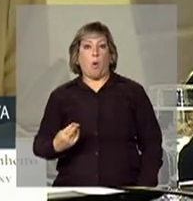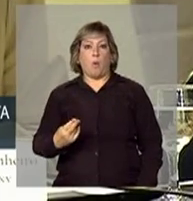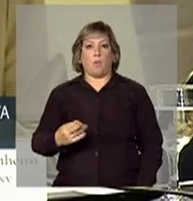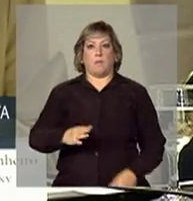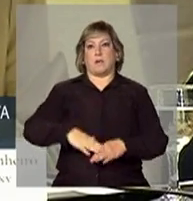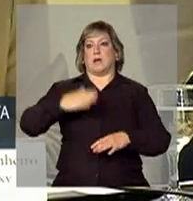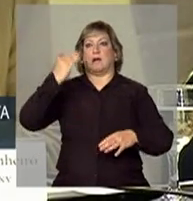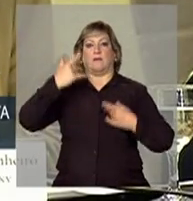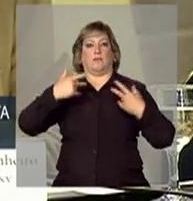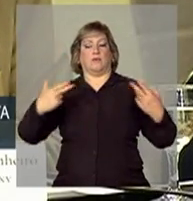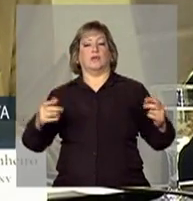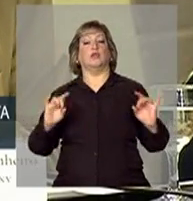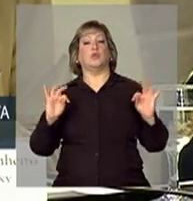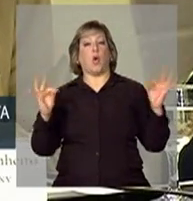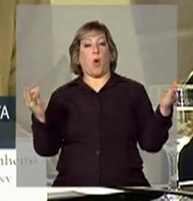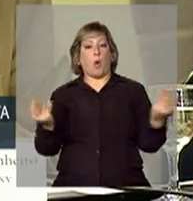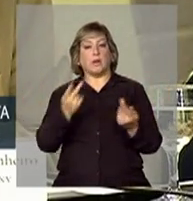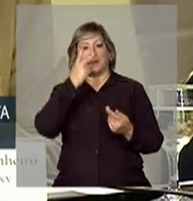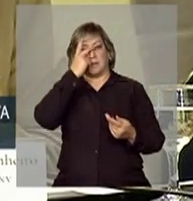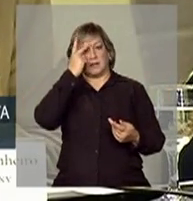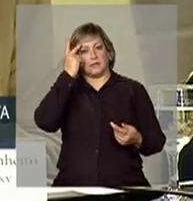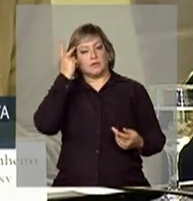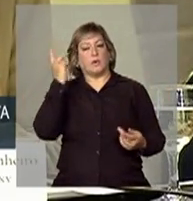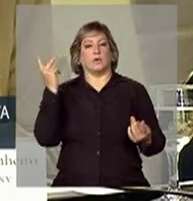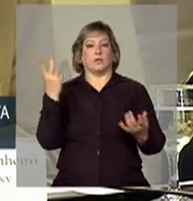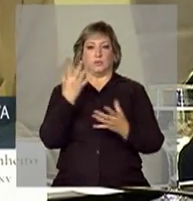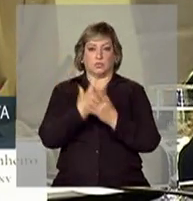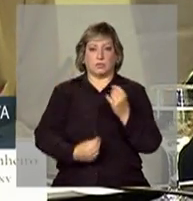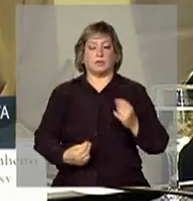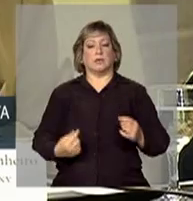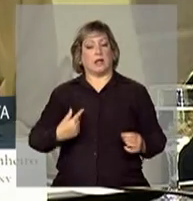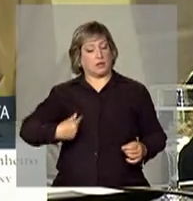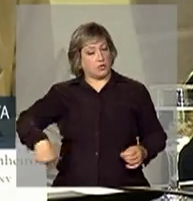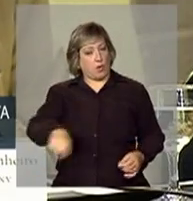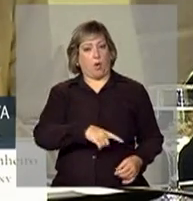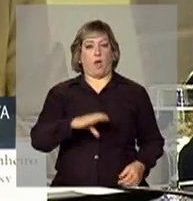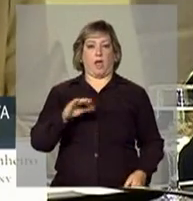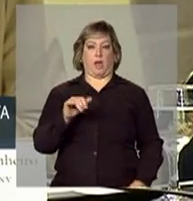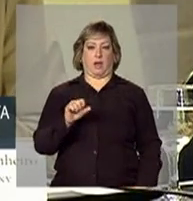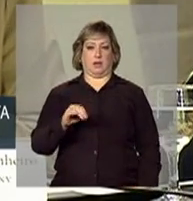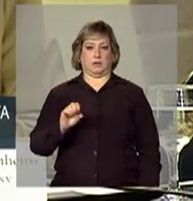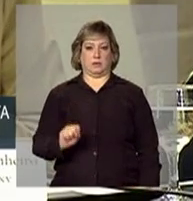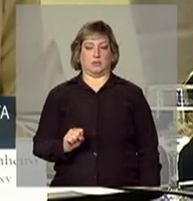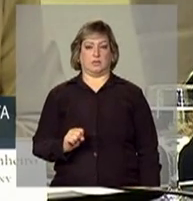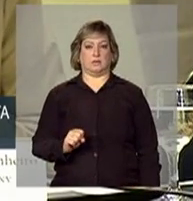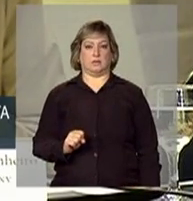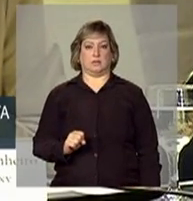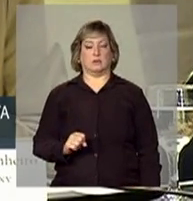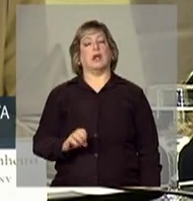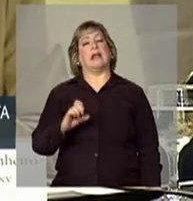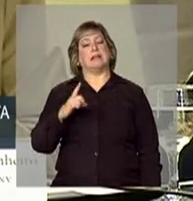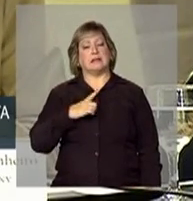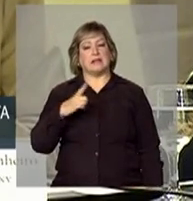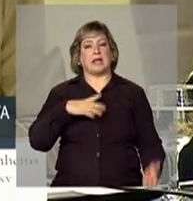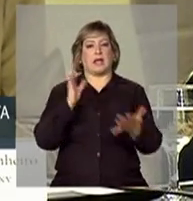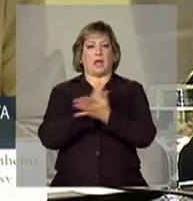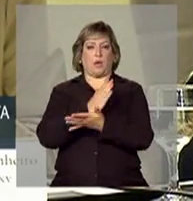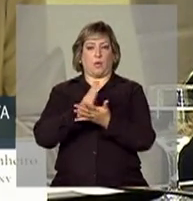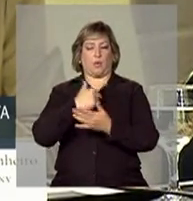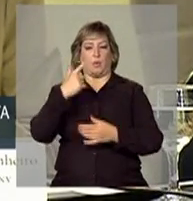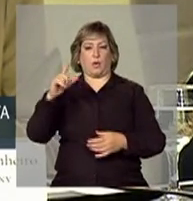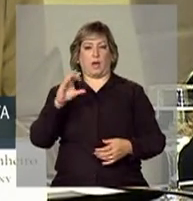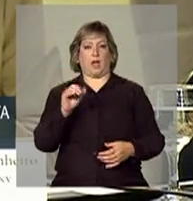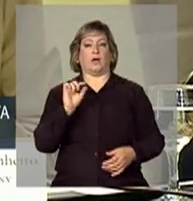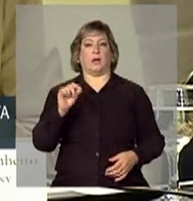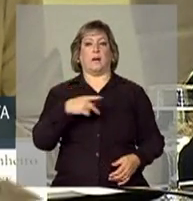visibilidade. Todos os casos são nossos casos. É claro que é evidente que alguns outros casos, só cito apenas um,